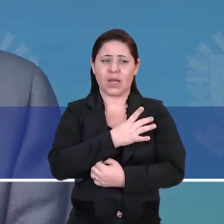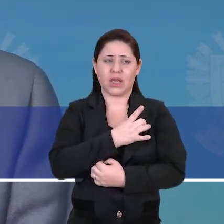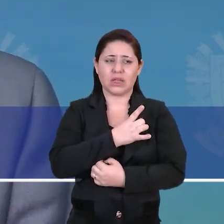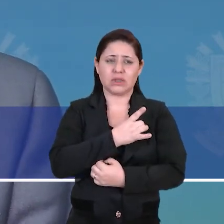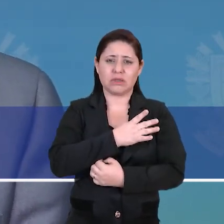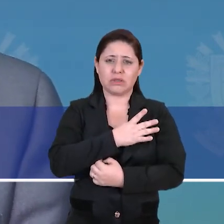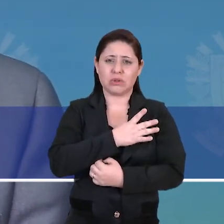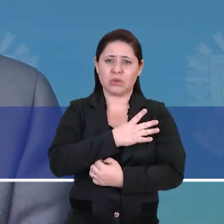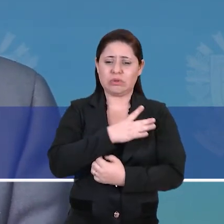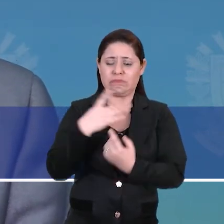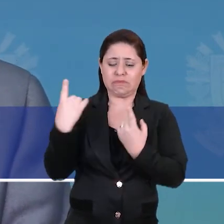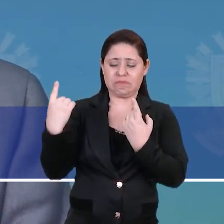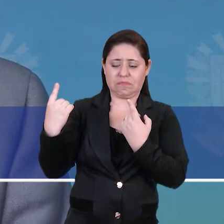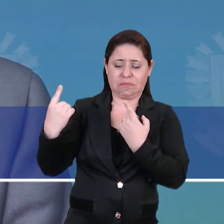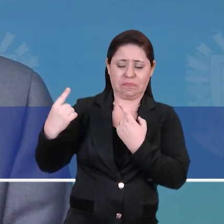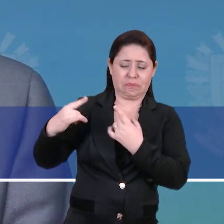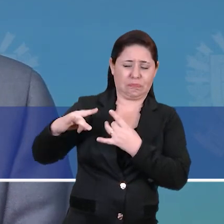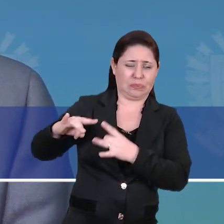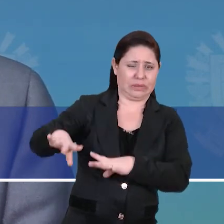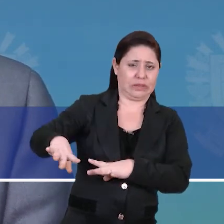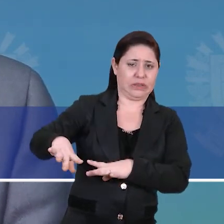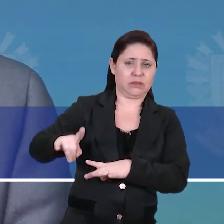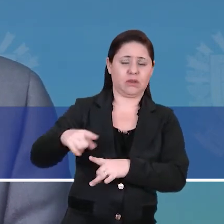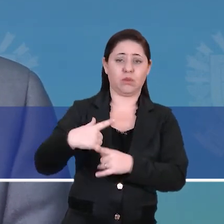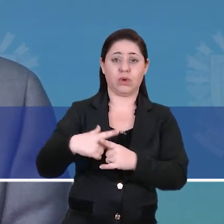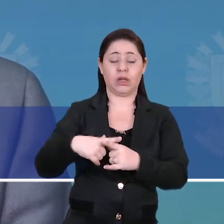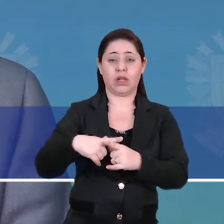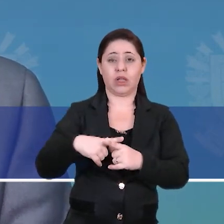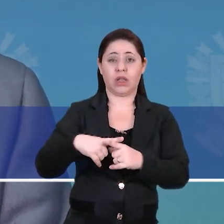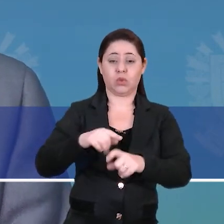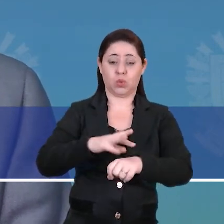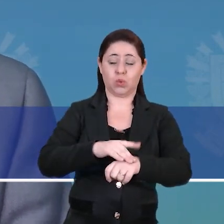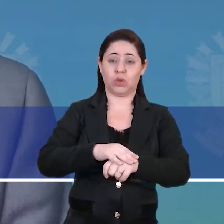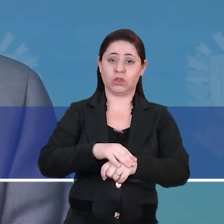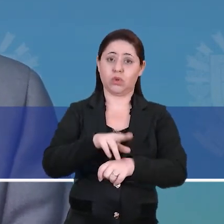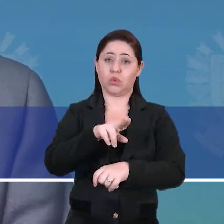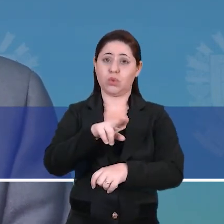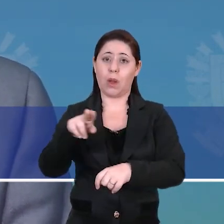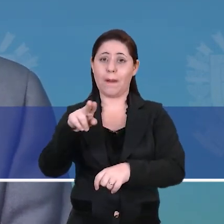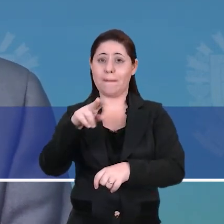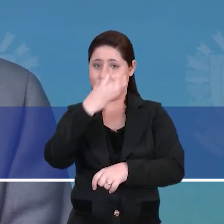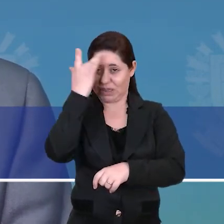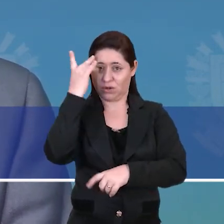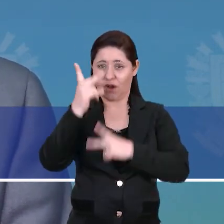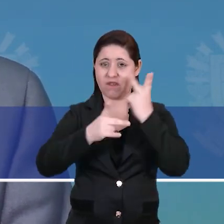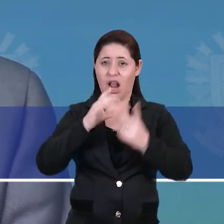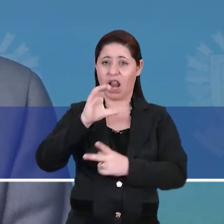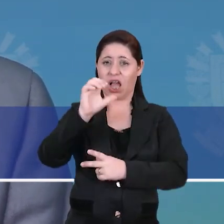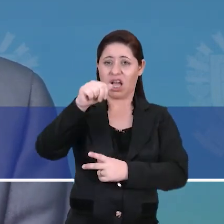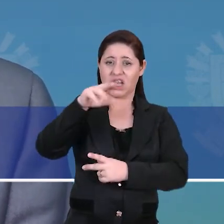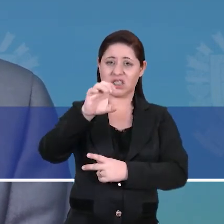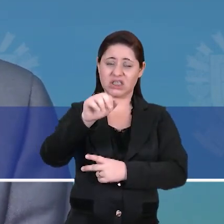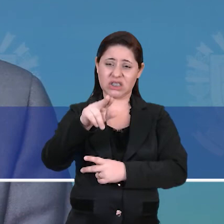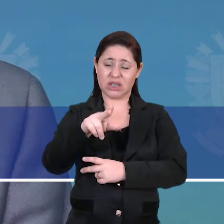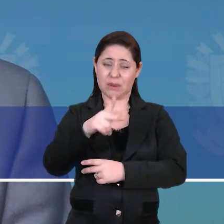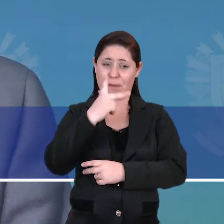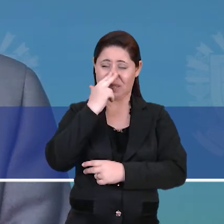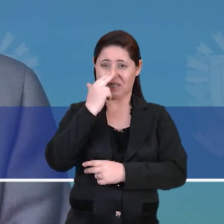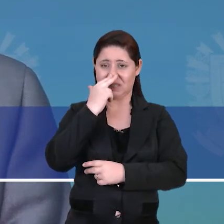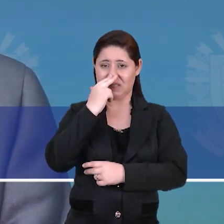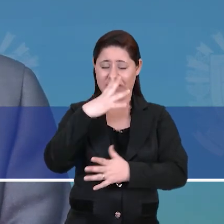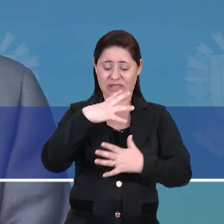da rejeição. É uma doença ainda que só pelo nome que a pessoa fala já